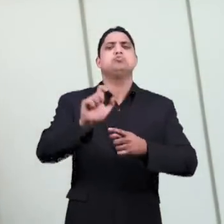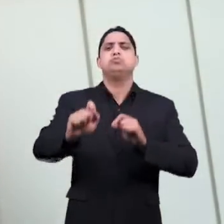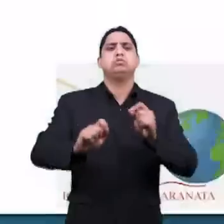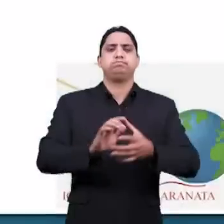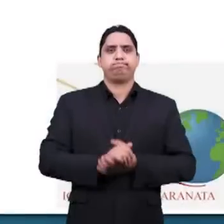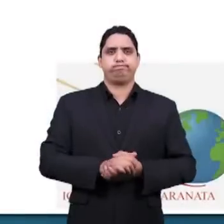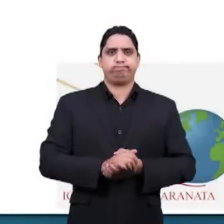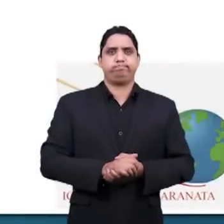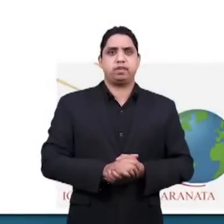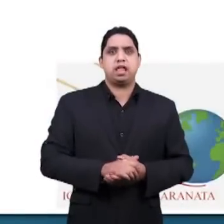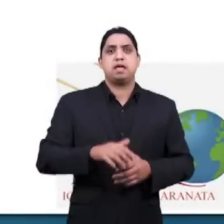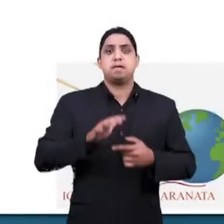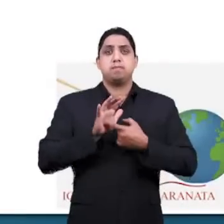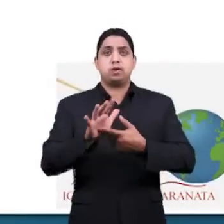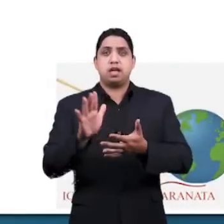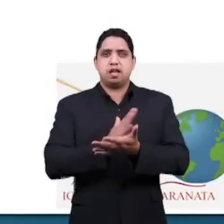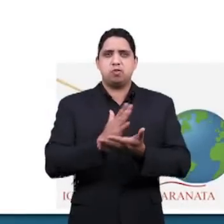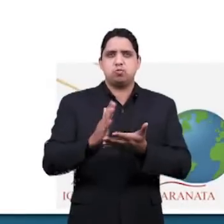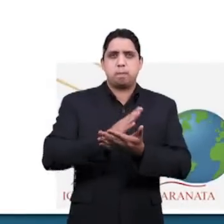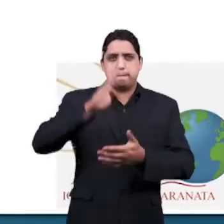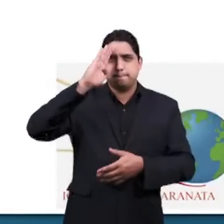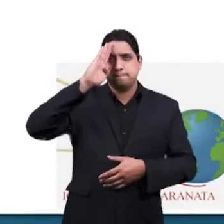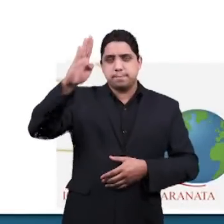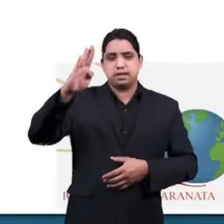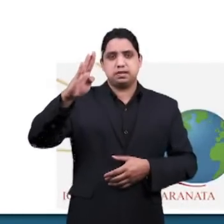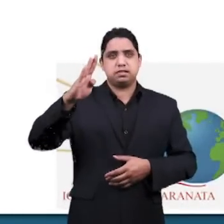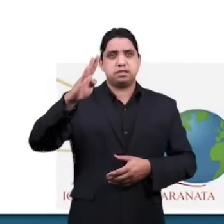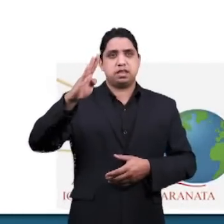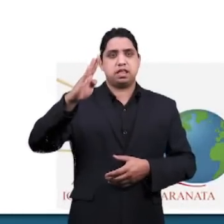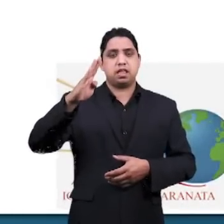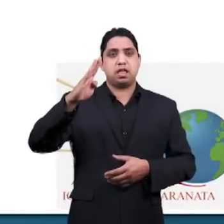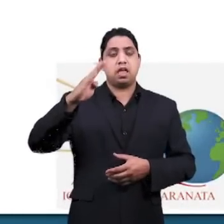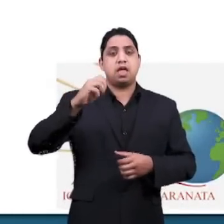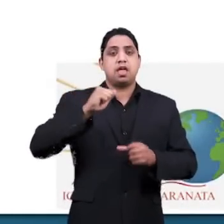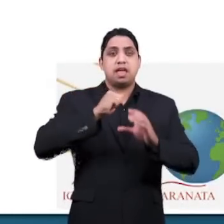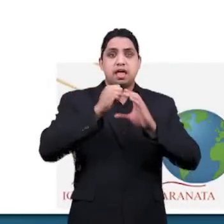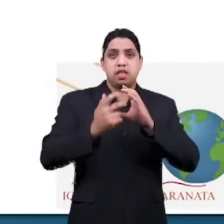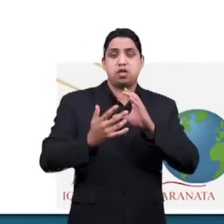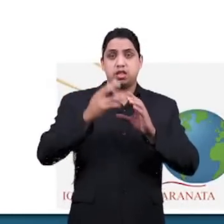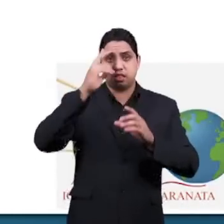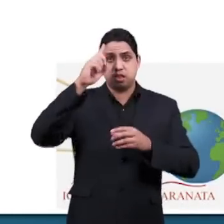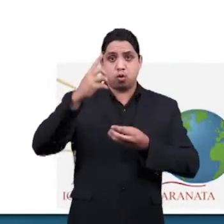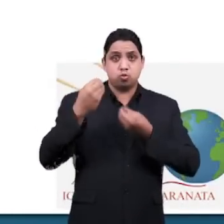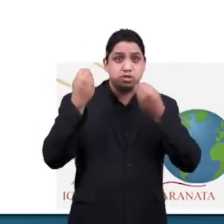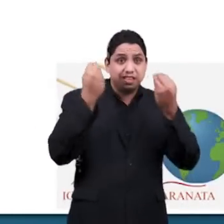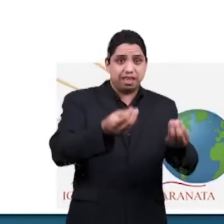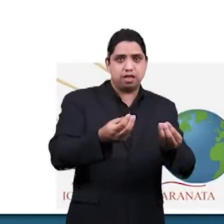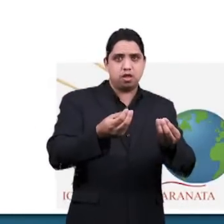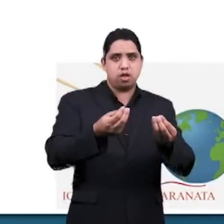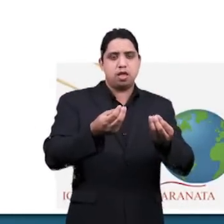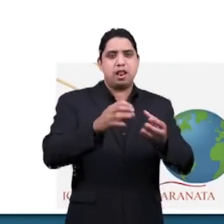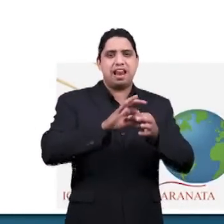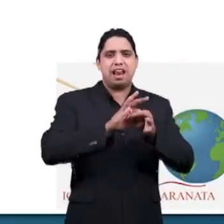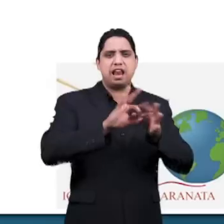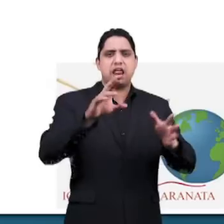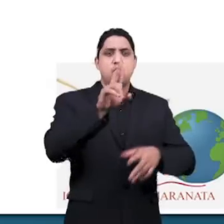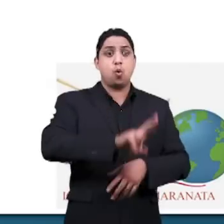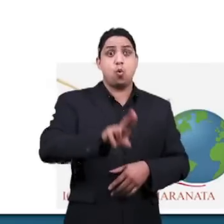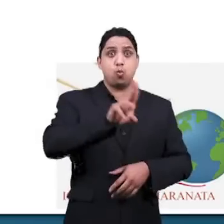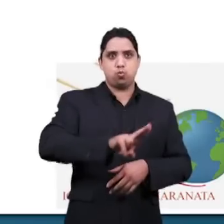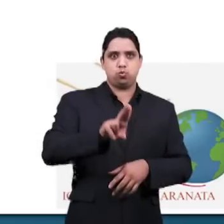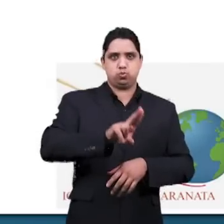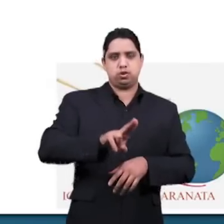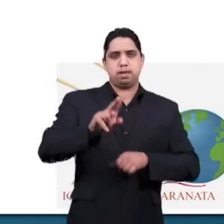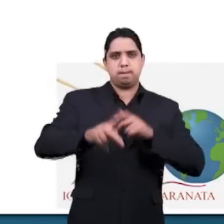diz assim: cite alguns dos principais recursos oferecidos por Deus e colocados